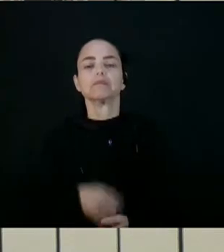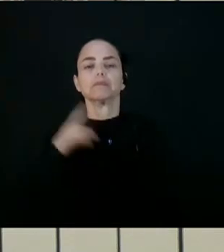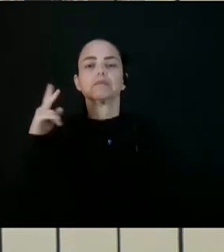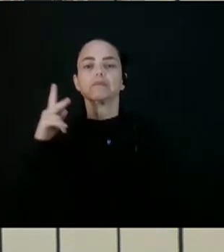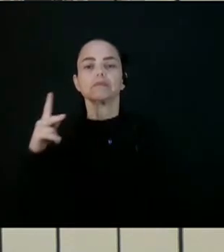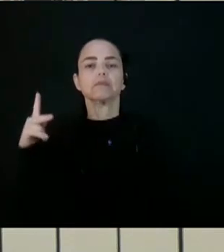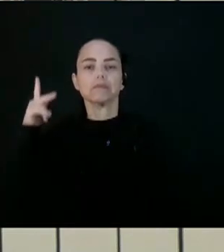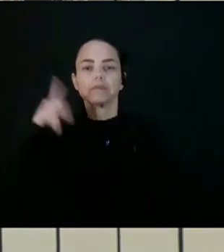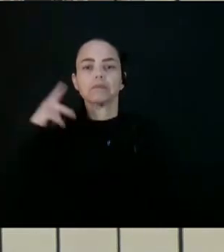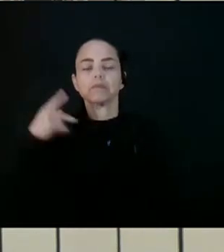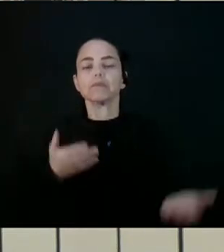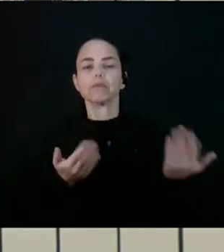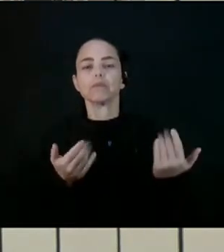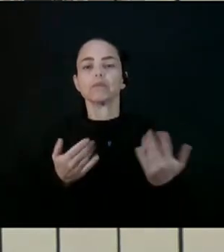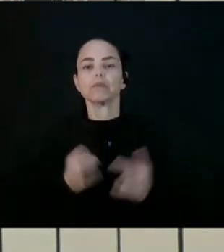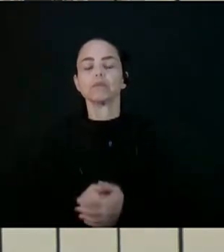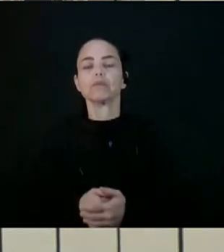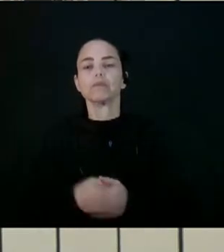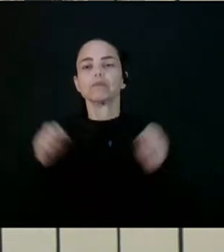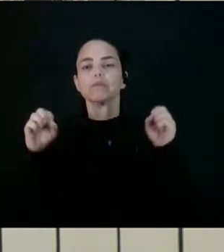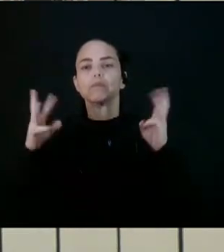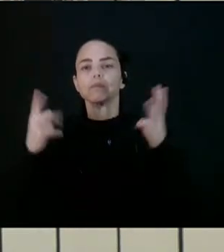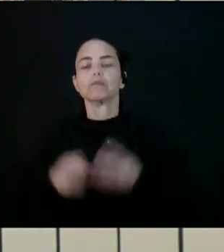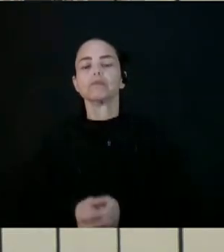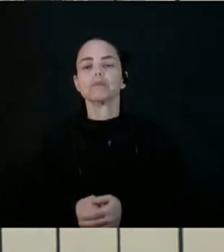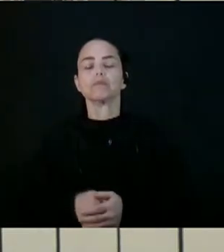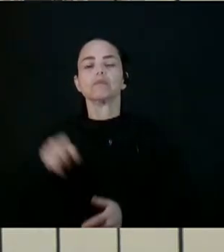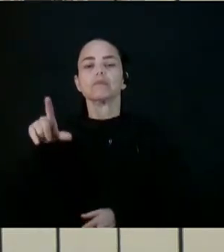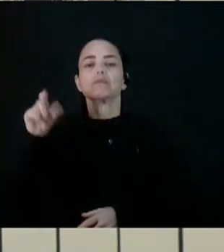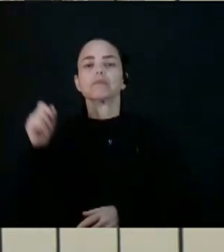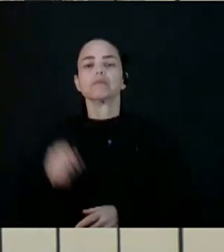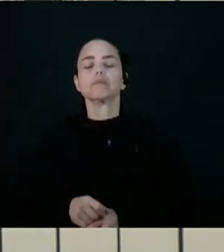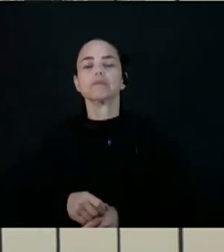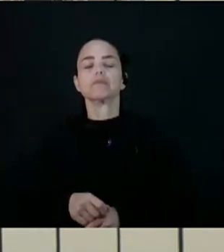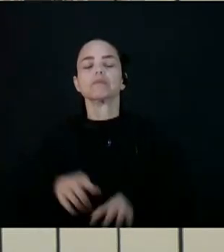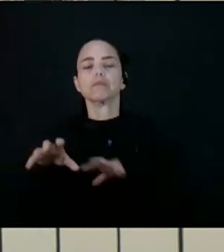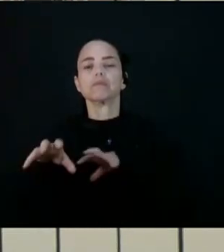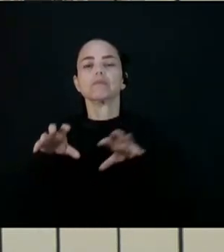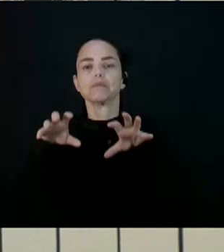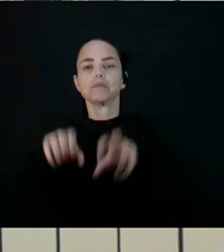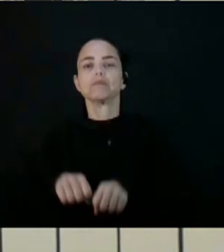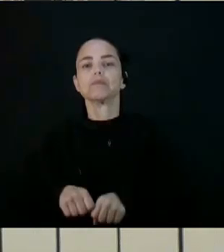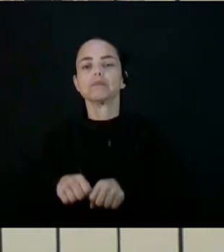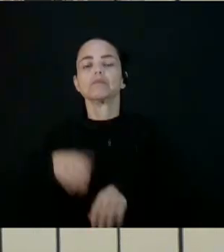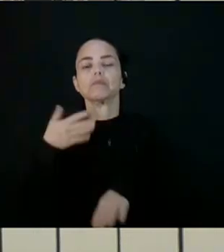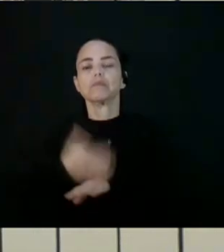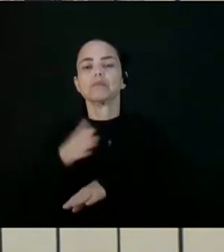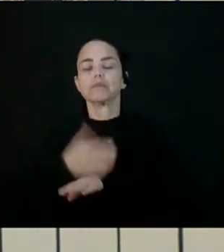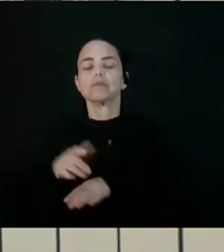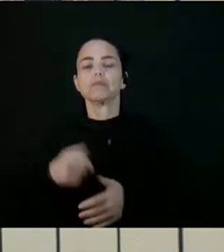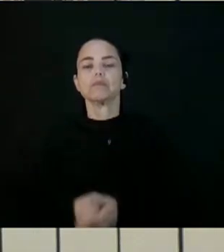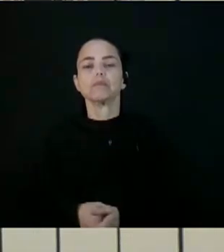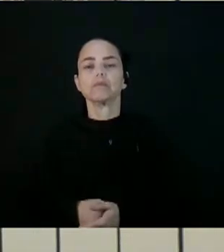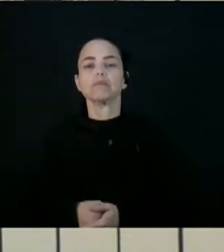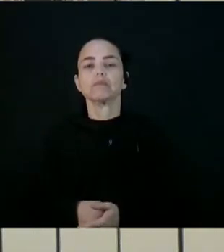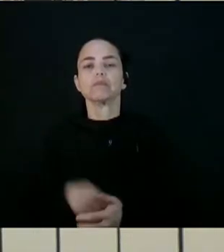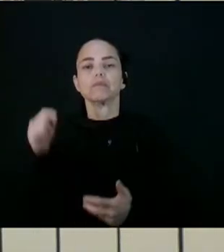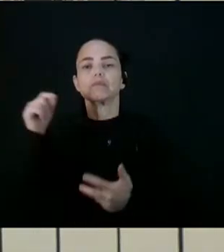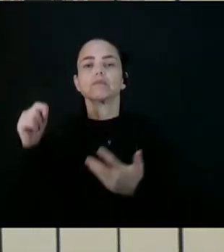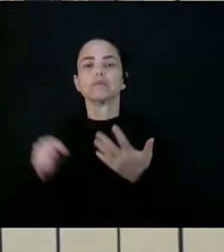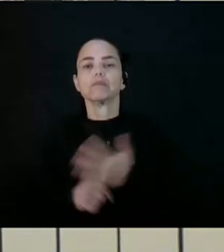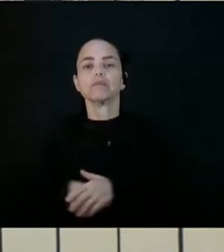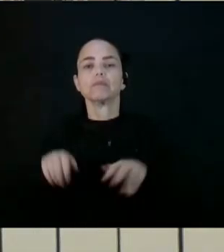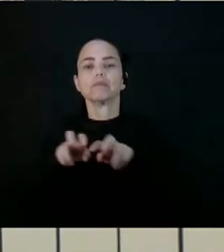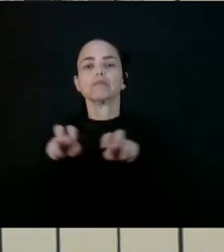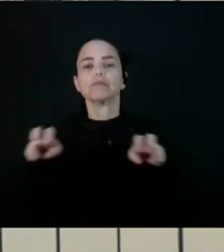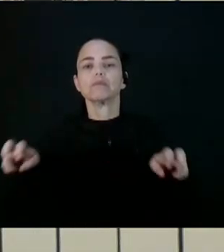A cerimônia marcou a diplomação, a posse dos participantes e a definição da mesa diretora